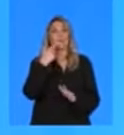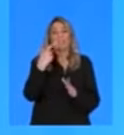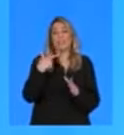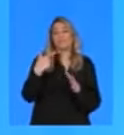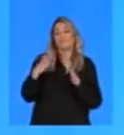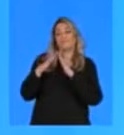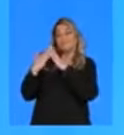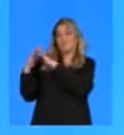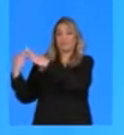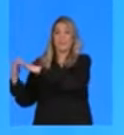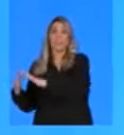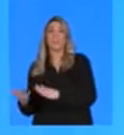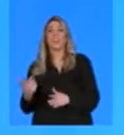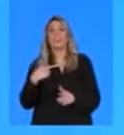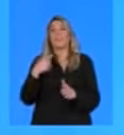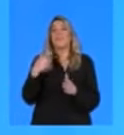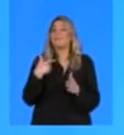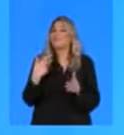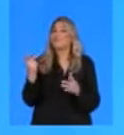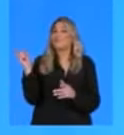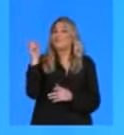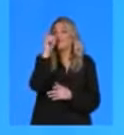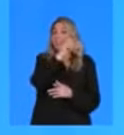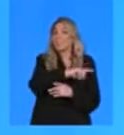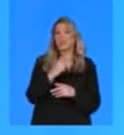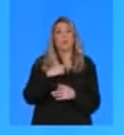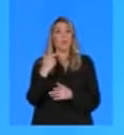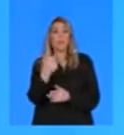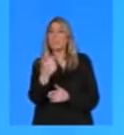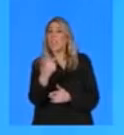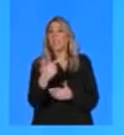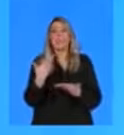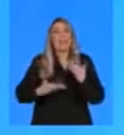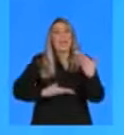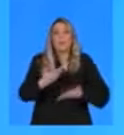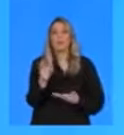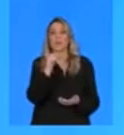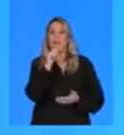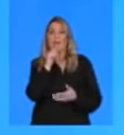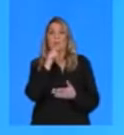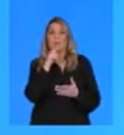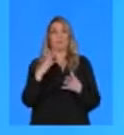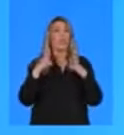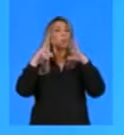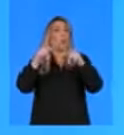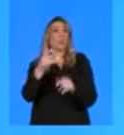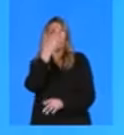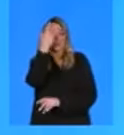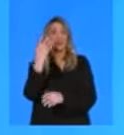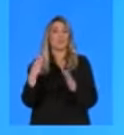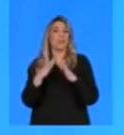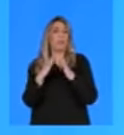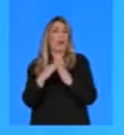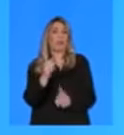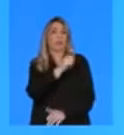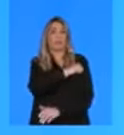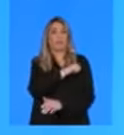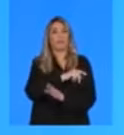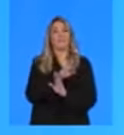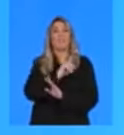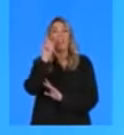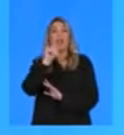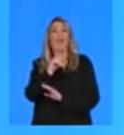Janeiro São nesse ponto um vexame para todos nós cariocas só na comunidade da